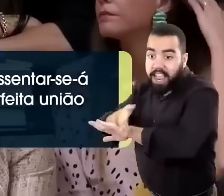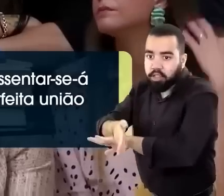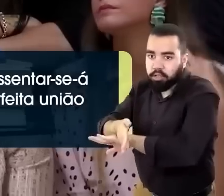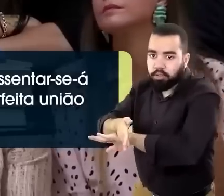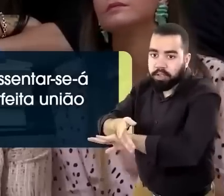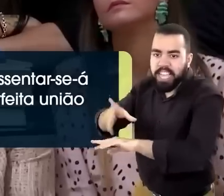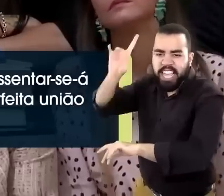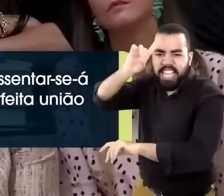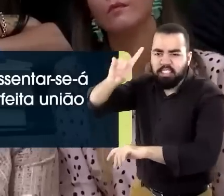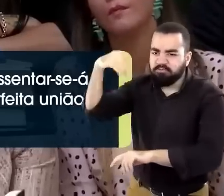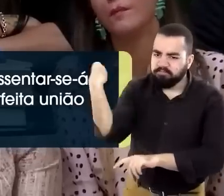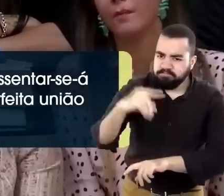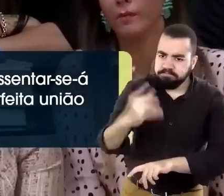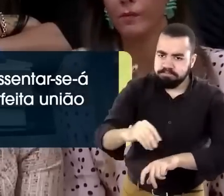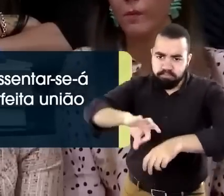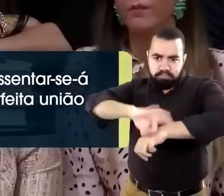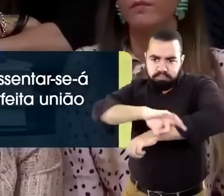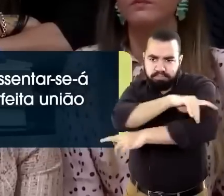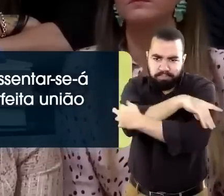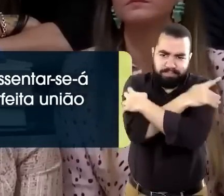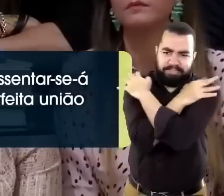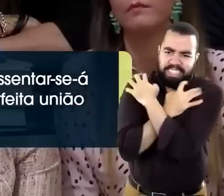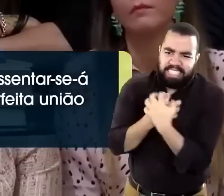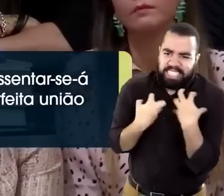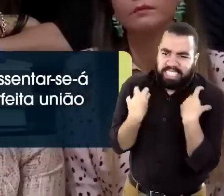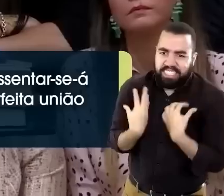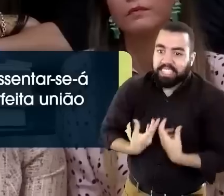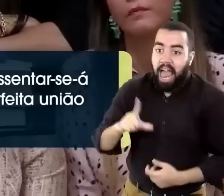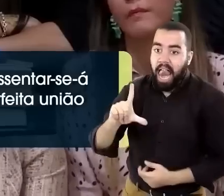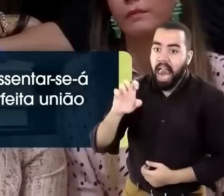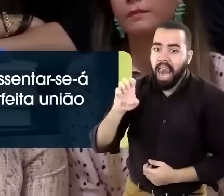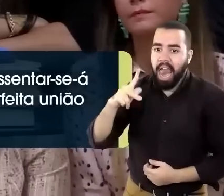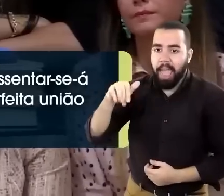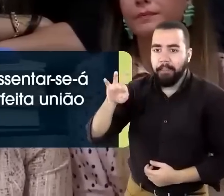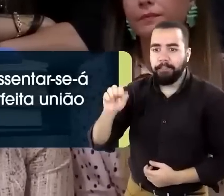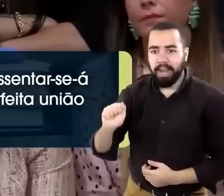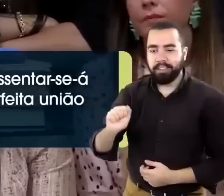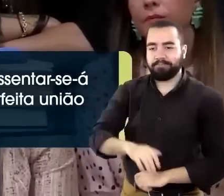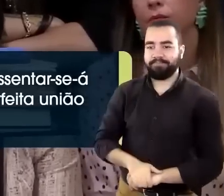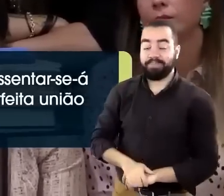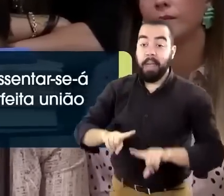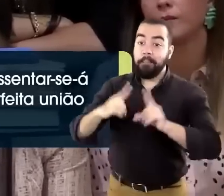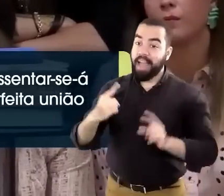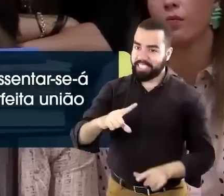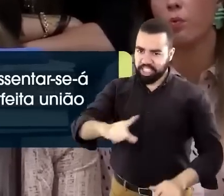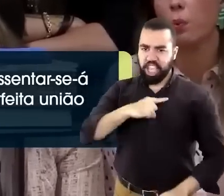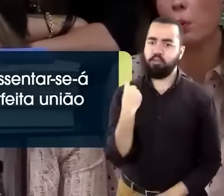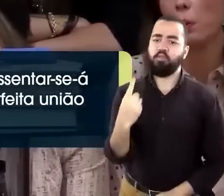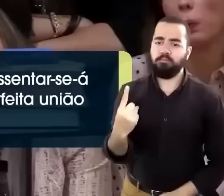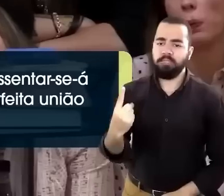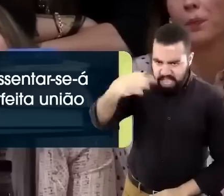ficou leproso. Não podia fazer isso. Mas há um que é sacerdote e que é